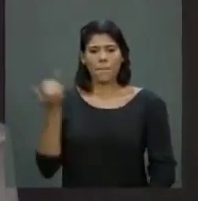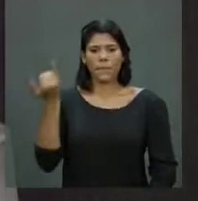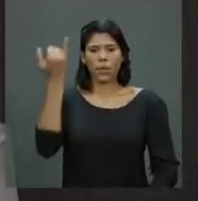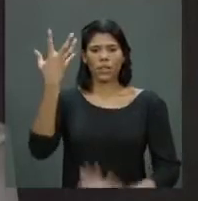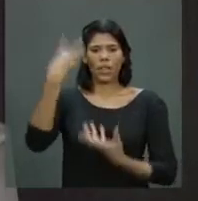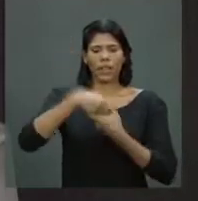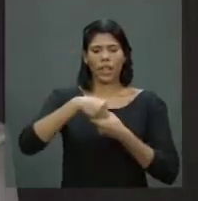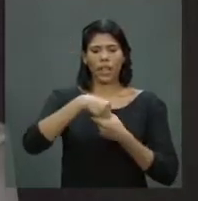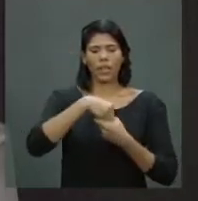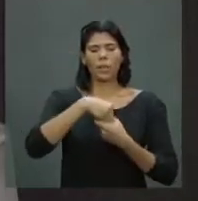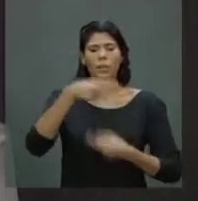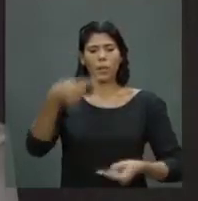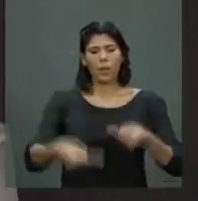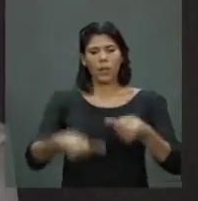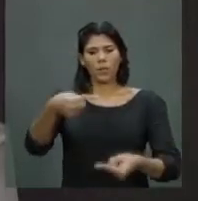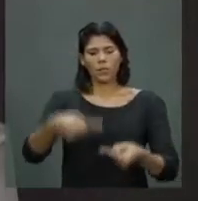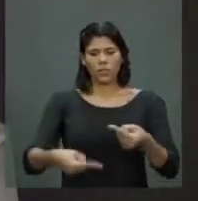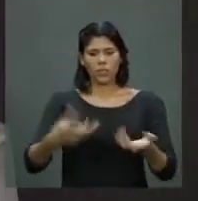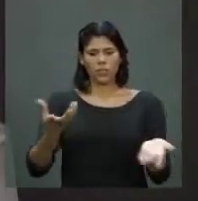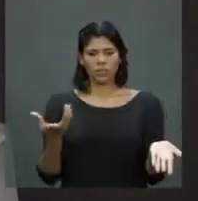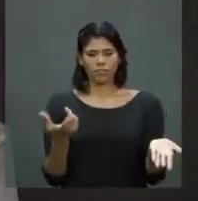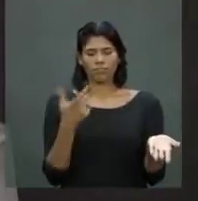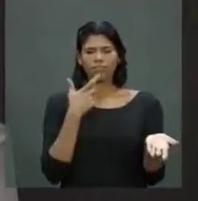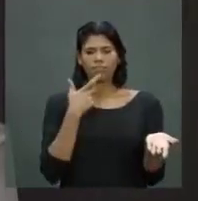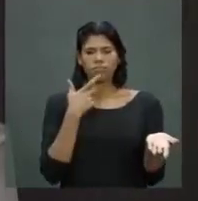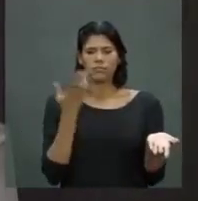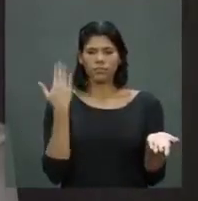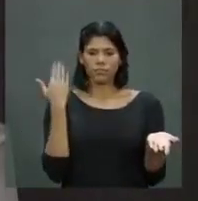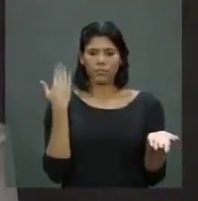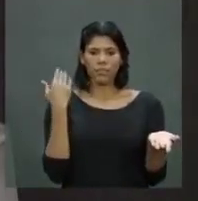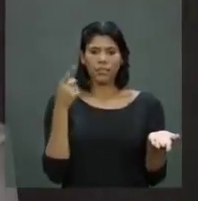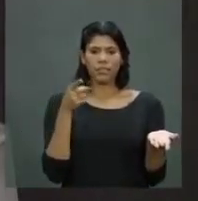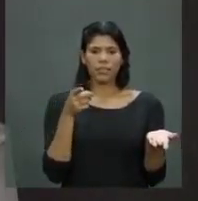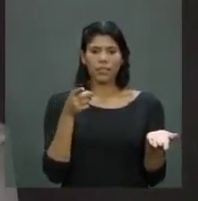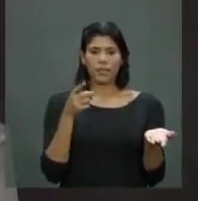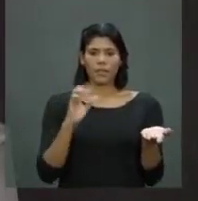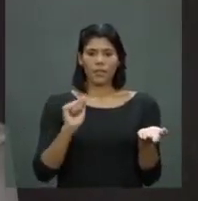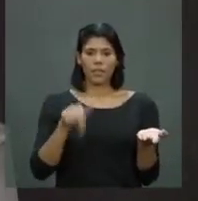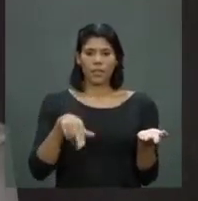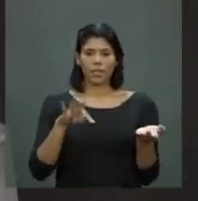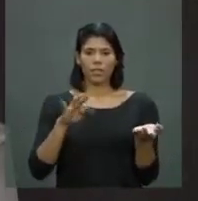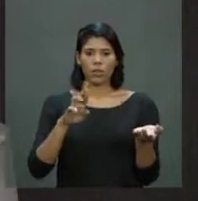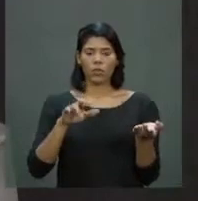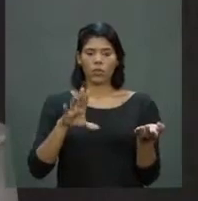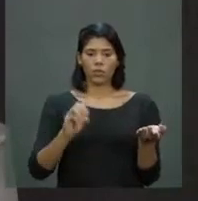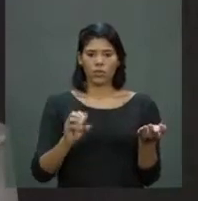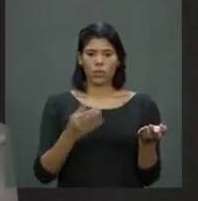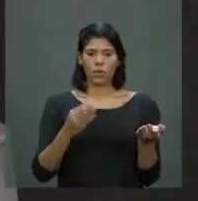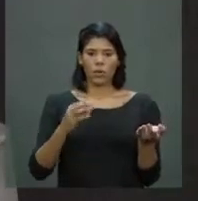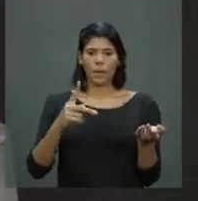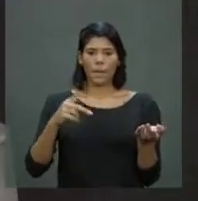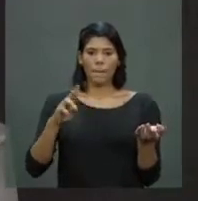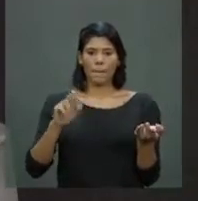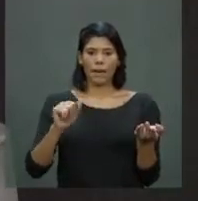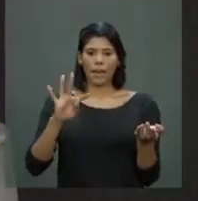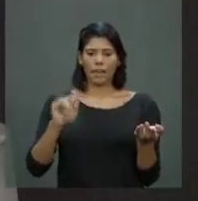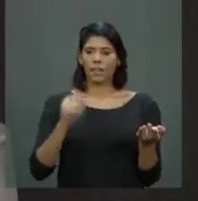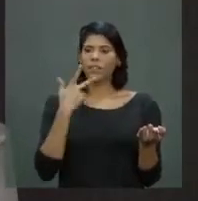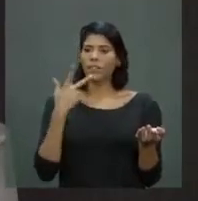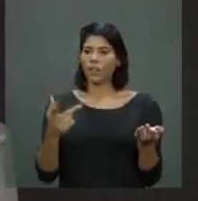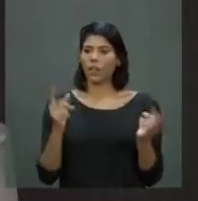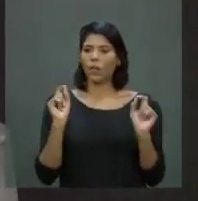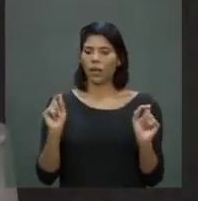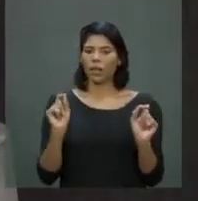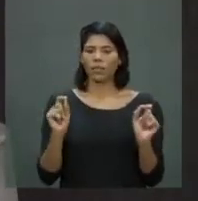do país. Recentemente, o grande cronista Antônio Prata dizia que não se pode normalizar